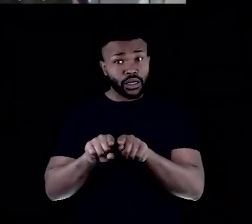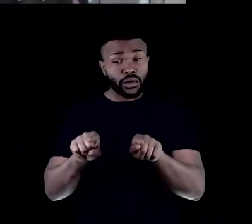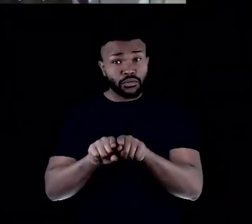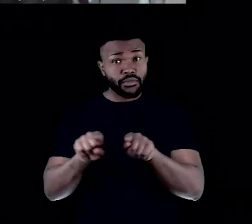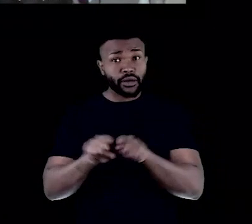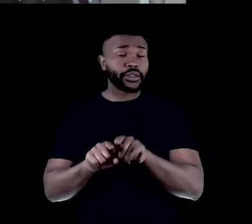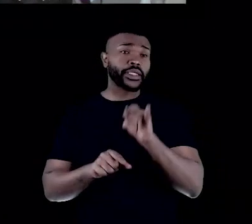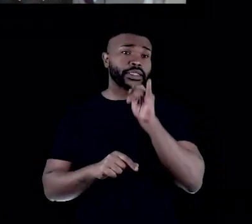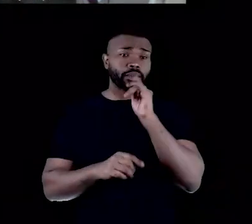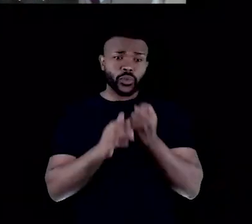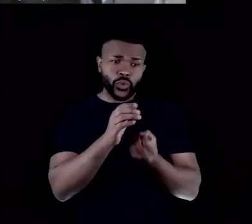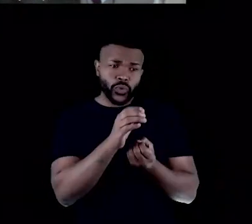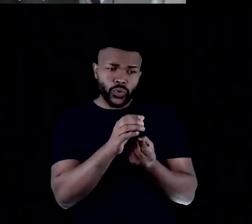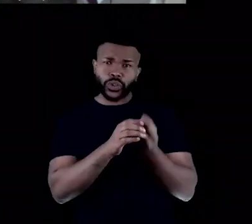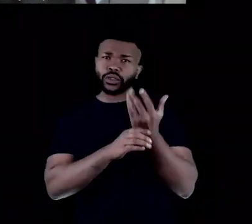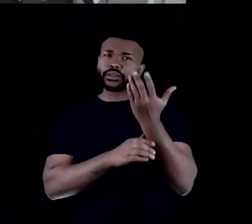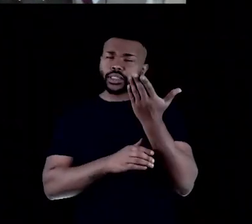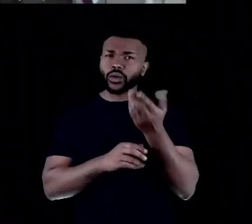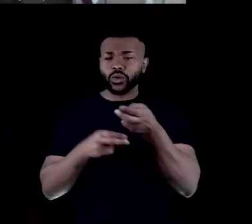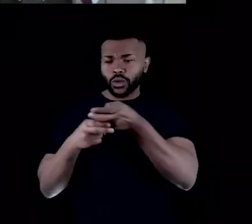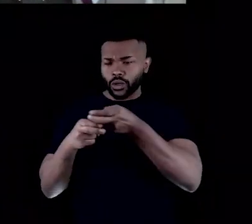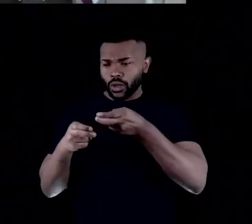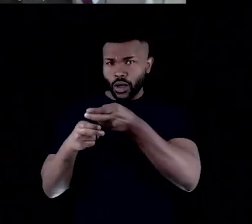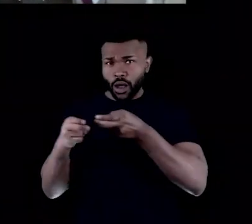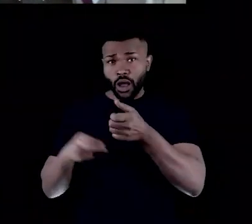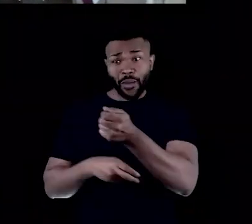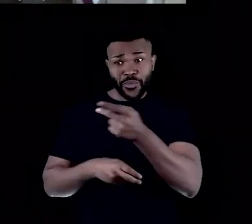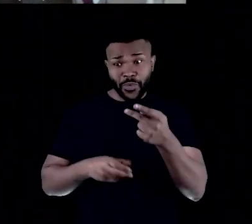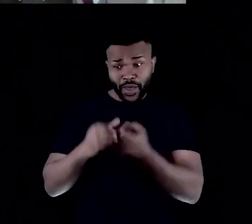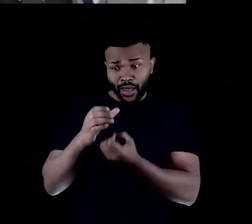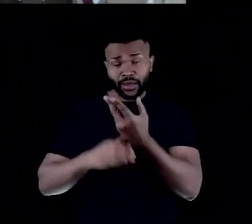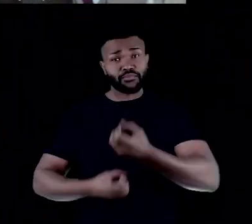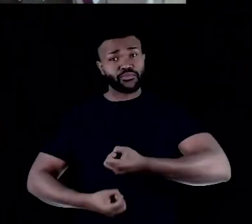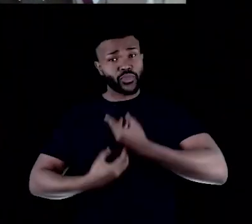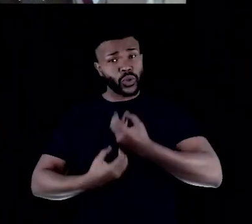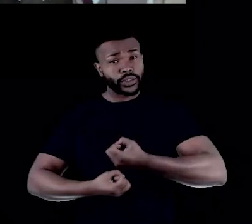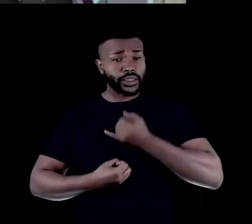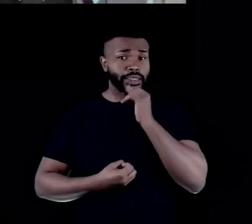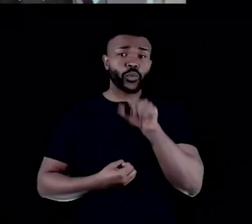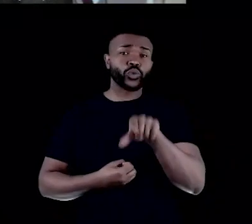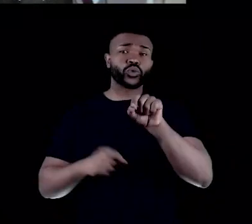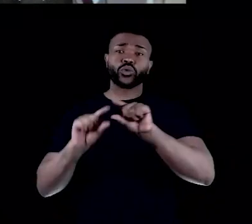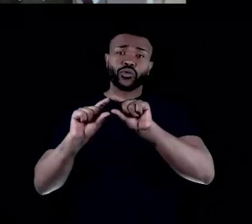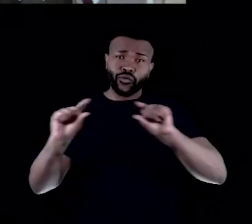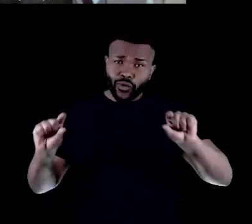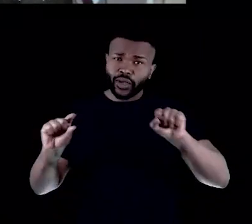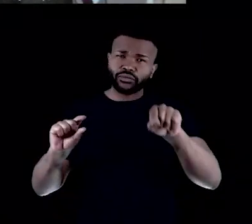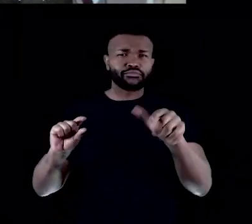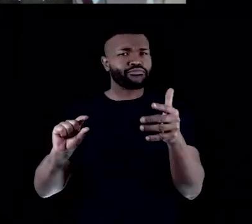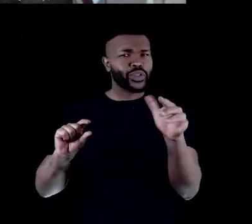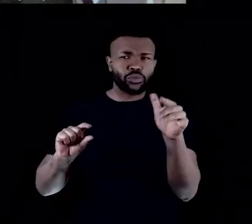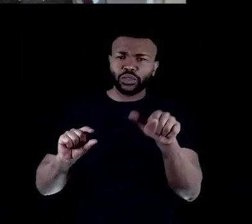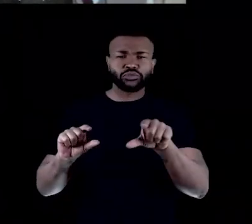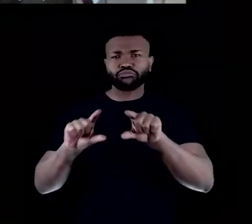também participou, concebeu essa criação de um aplicativo que cria poesias. Você não está escolhendo exatamente o verso, é